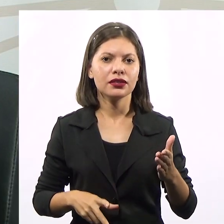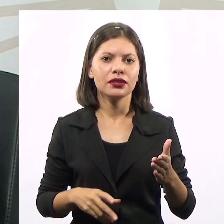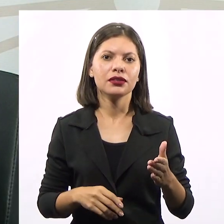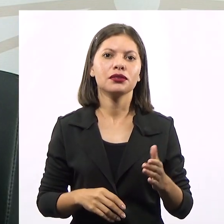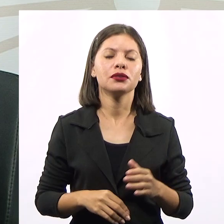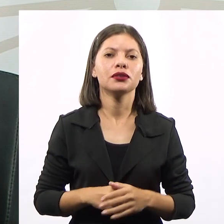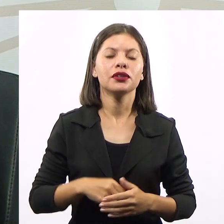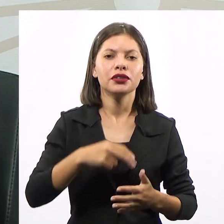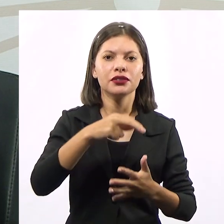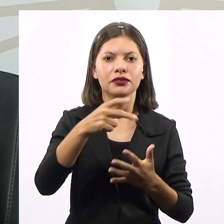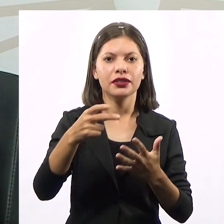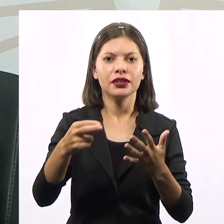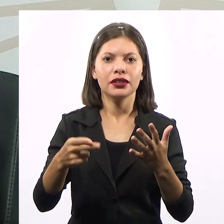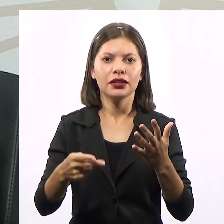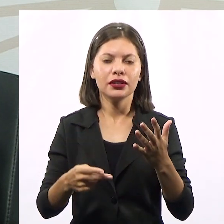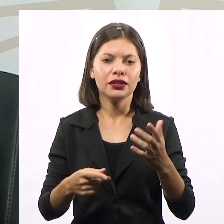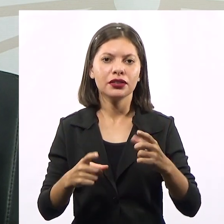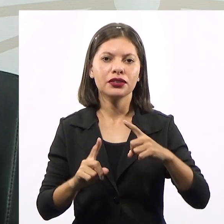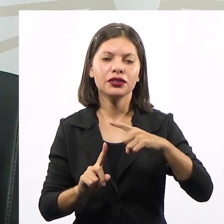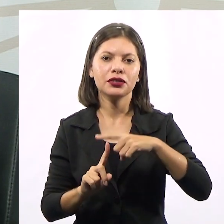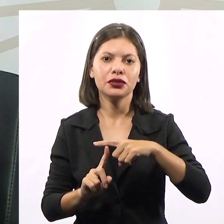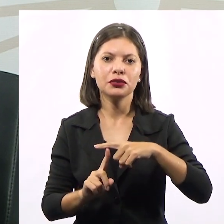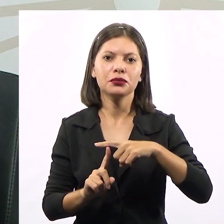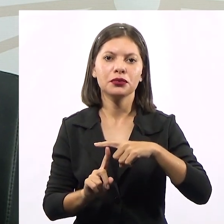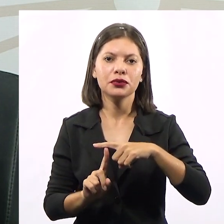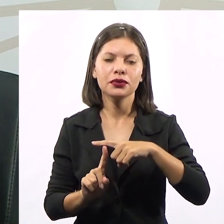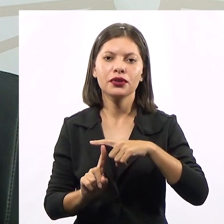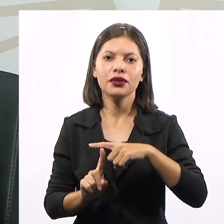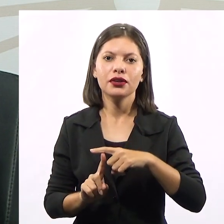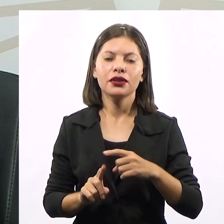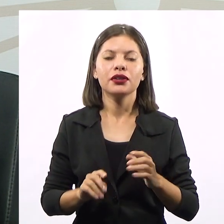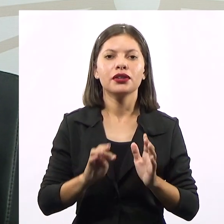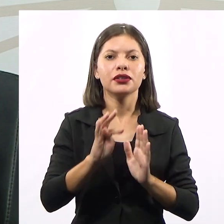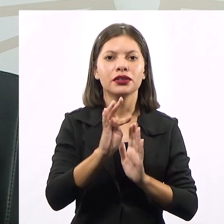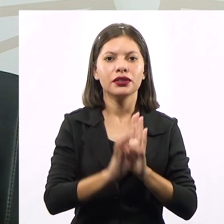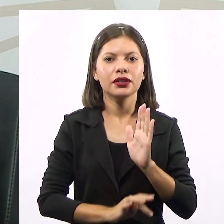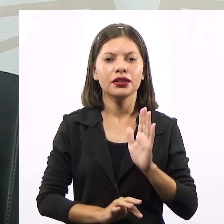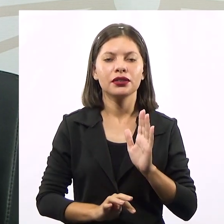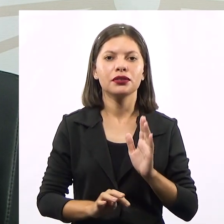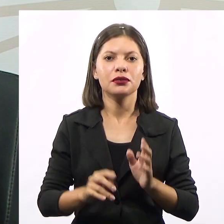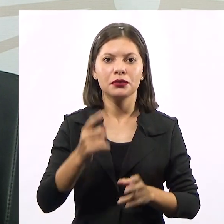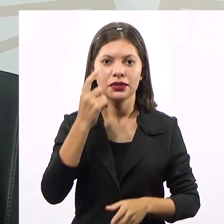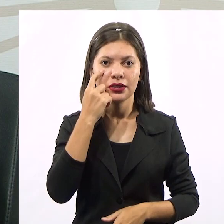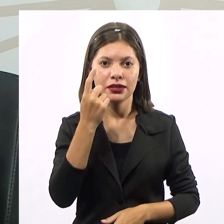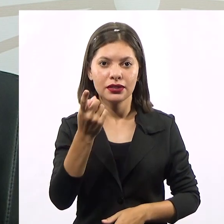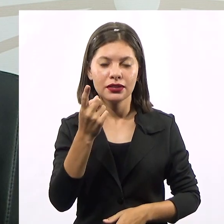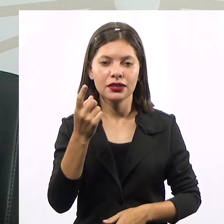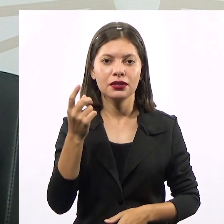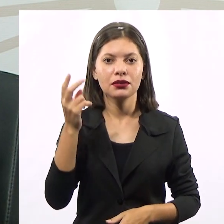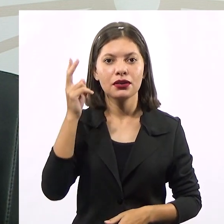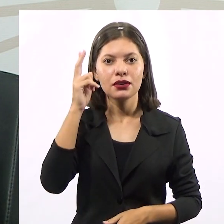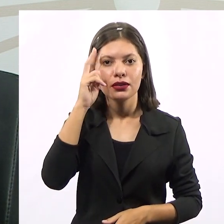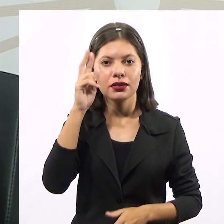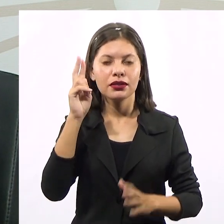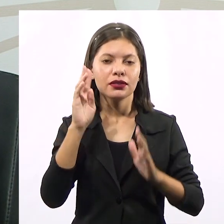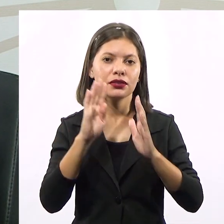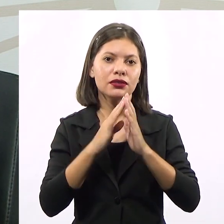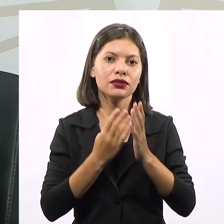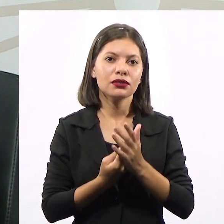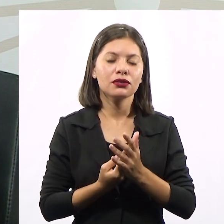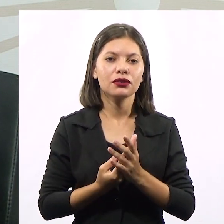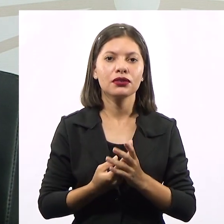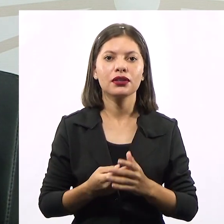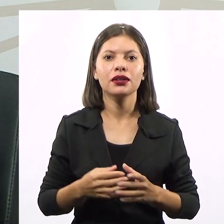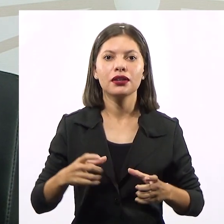um exercício também de gênero textual que vocês estão aprendendo com a professora Andréia, de descrever, de prestar atenção